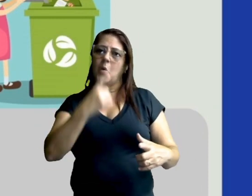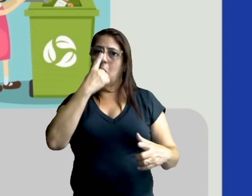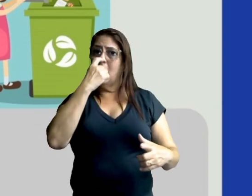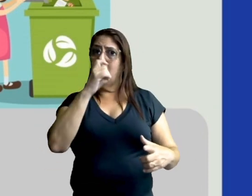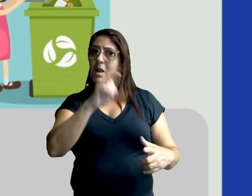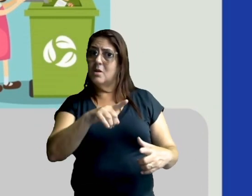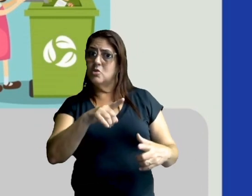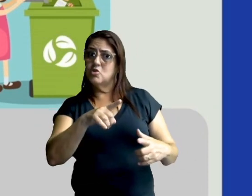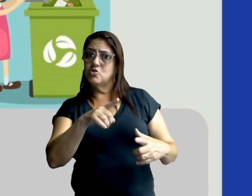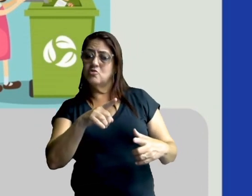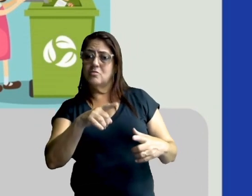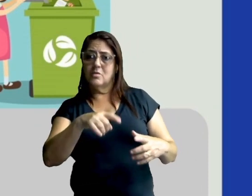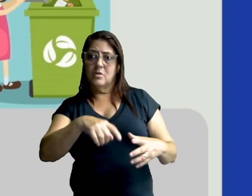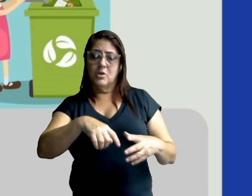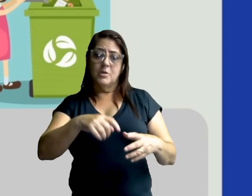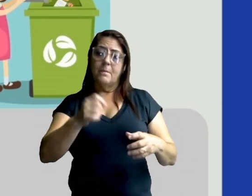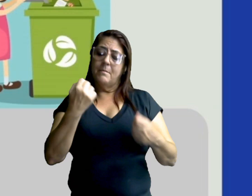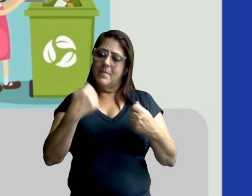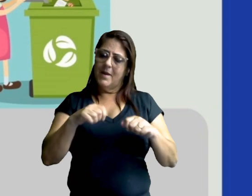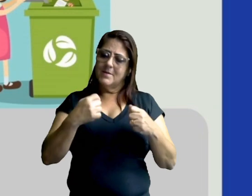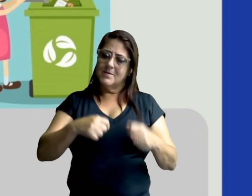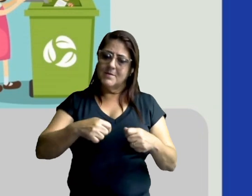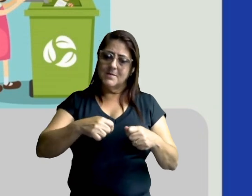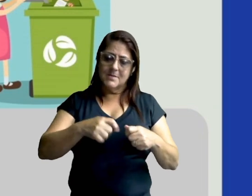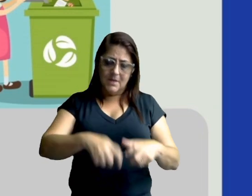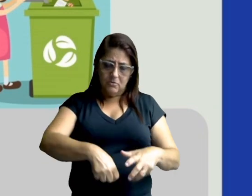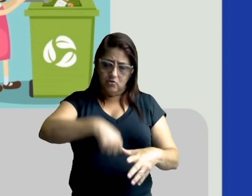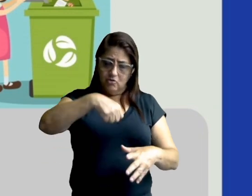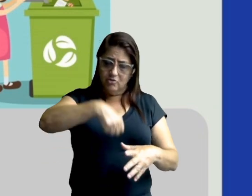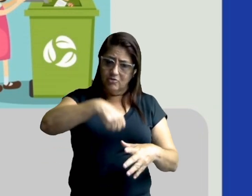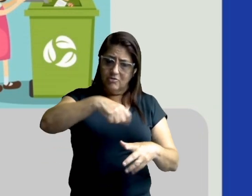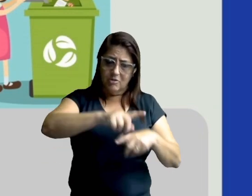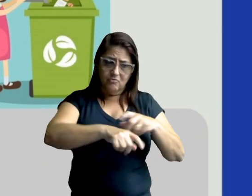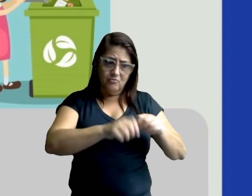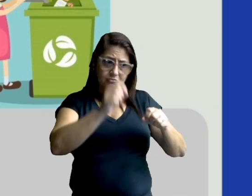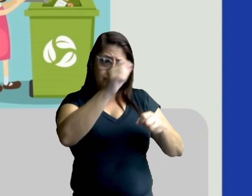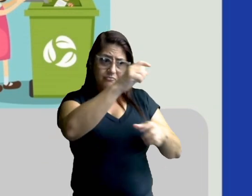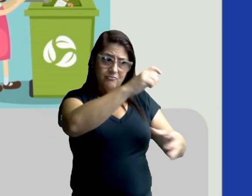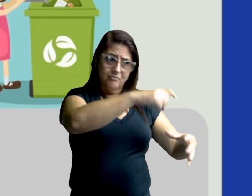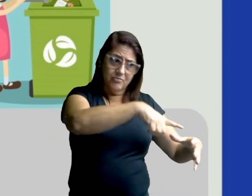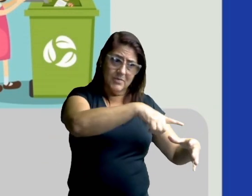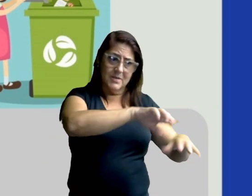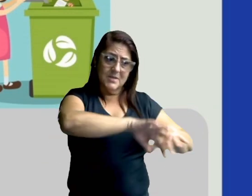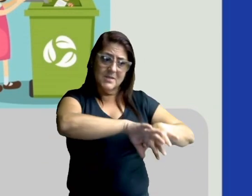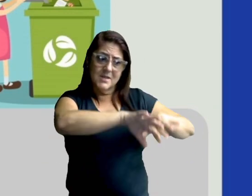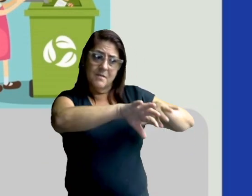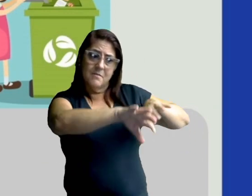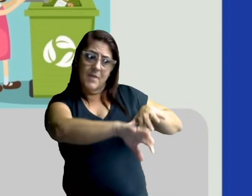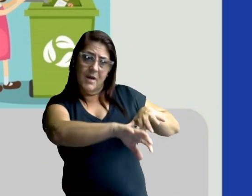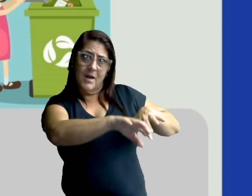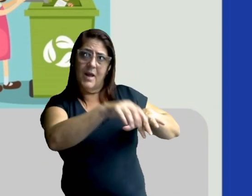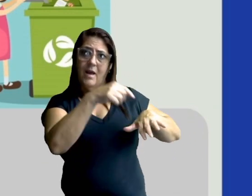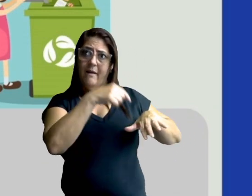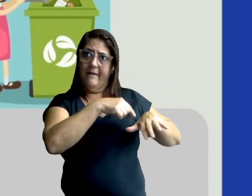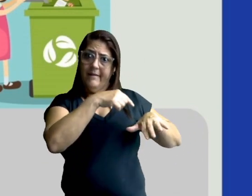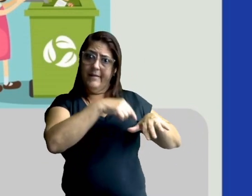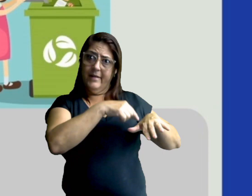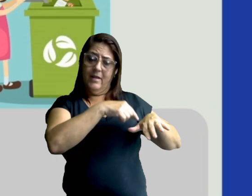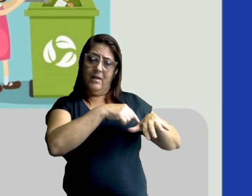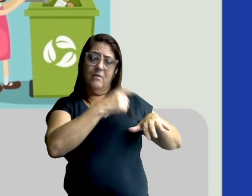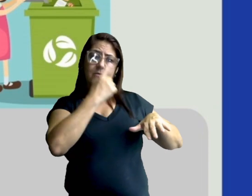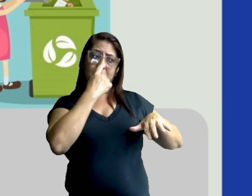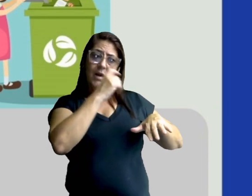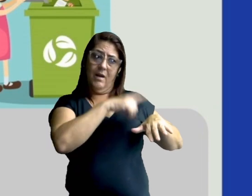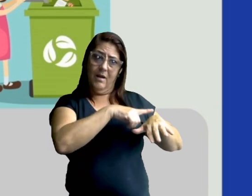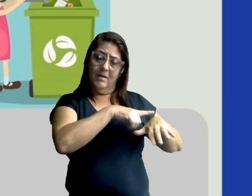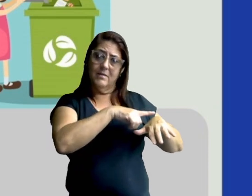deve ser jogado no cesto, certo? Sempre que possível. Devemos separar também o lixo reciclável, aquilo que vai